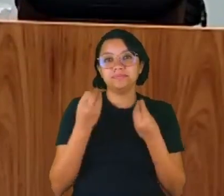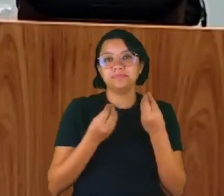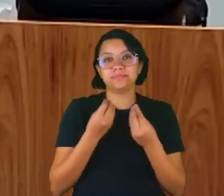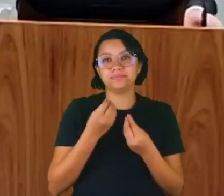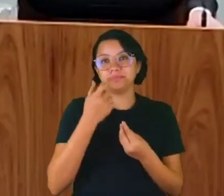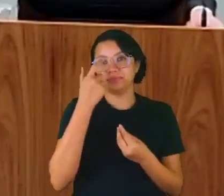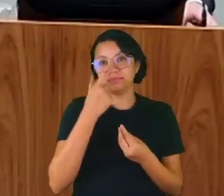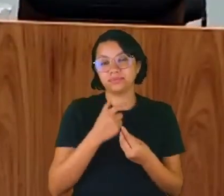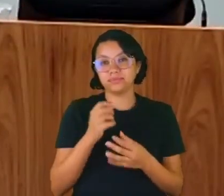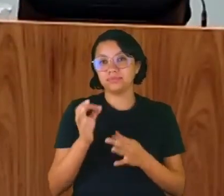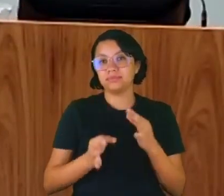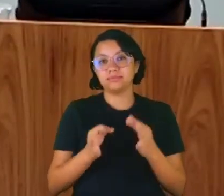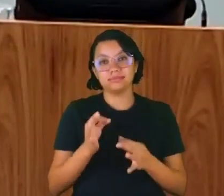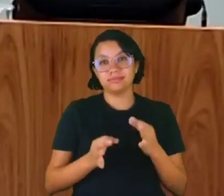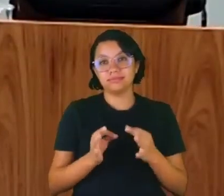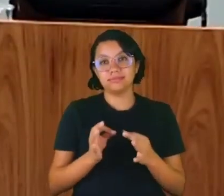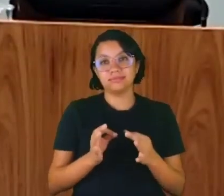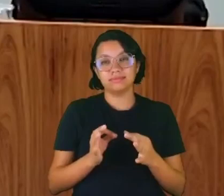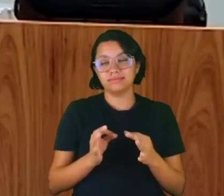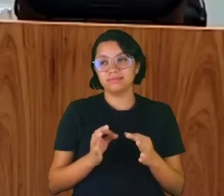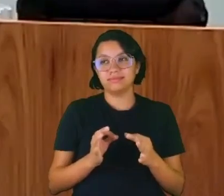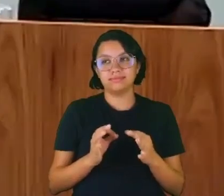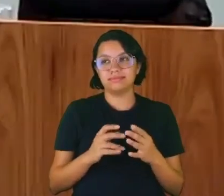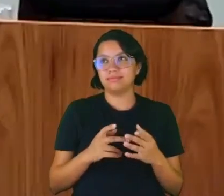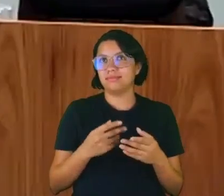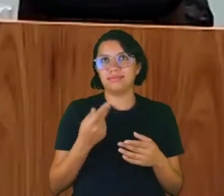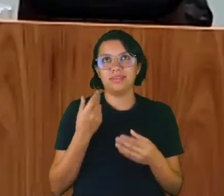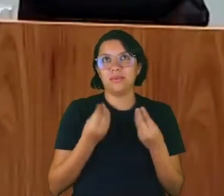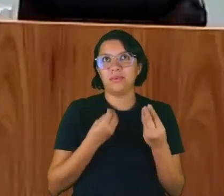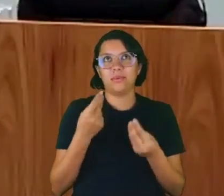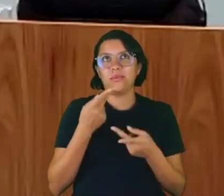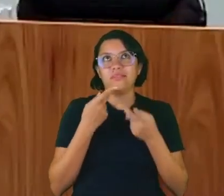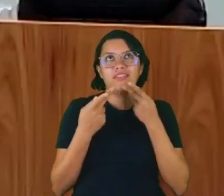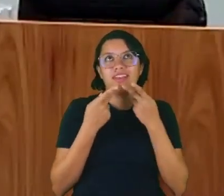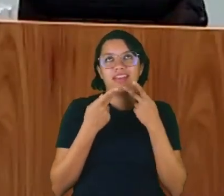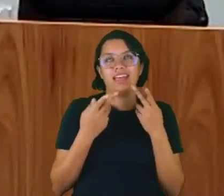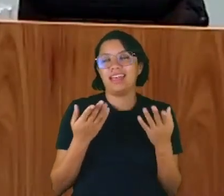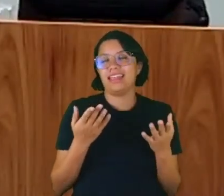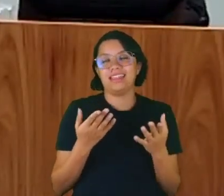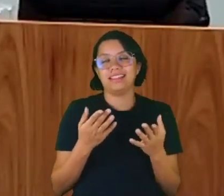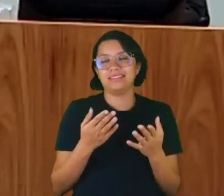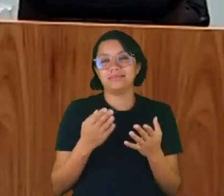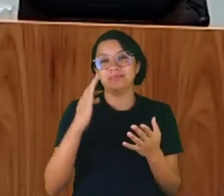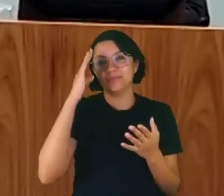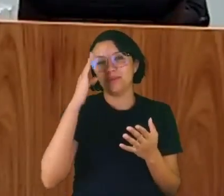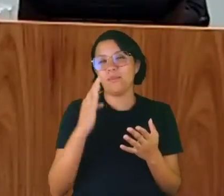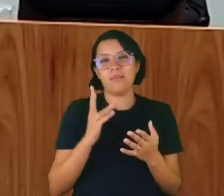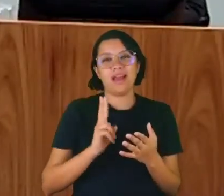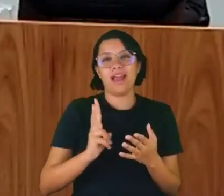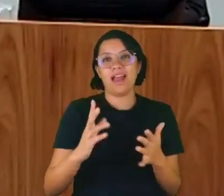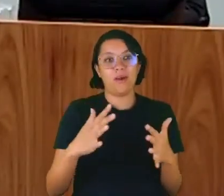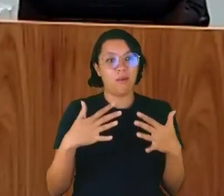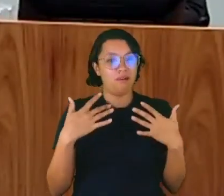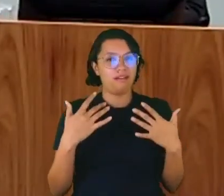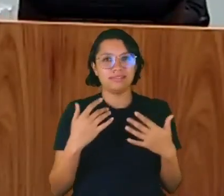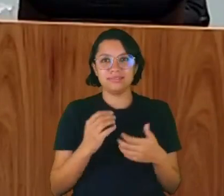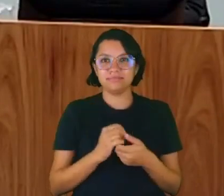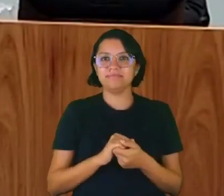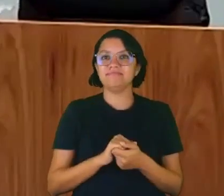jurista, dispensa qualquer comentário da minha parte, principalmente. Ele sempre surpreende